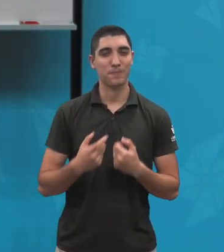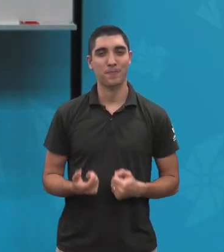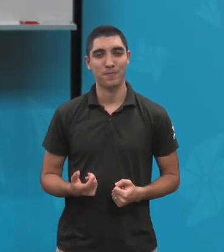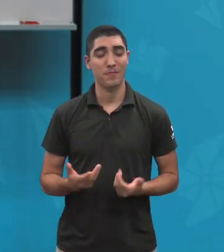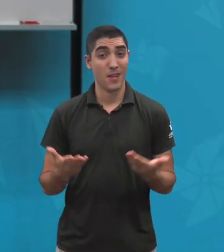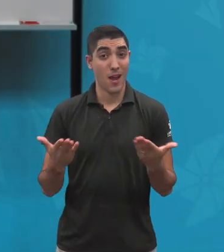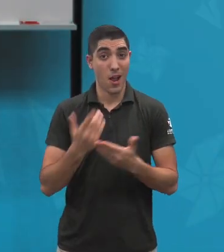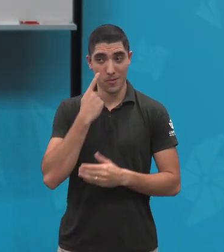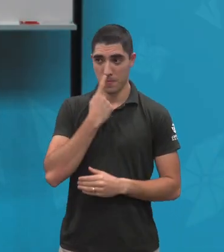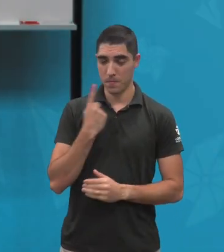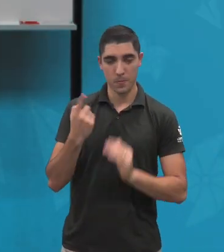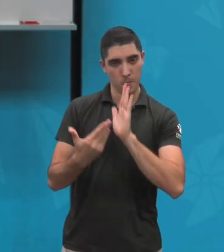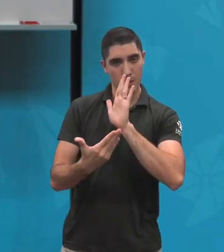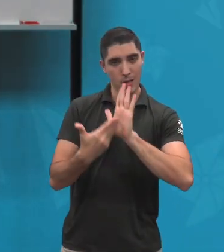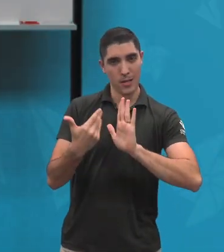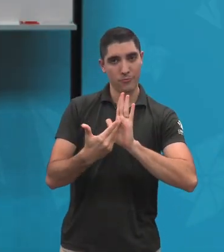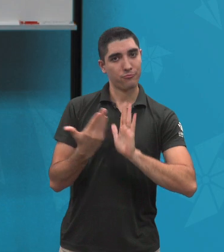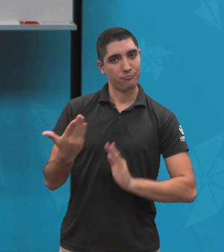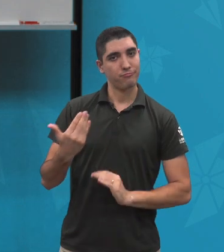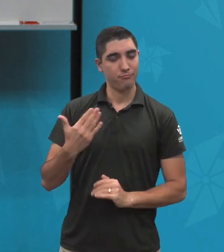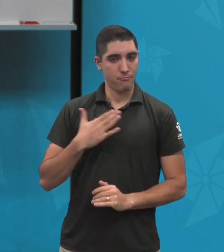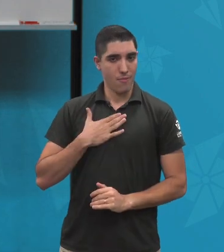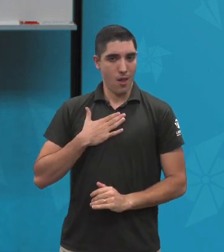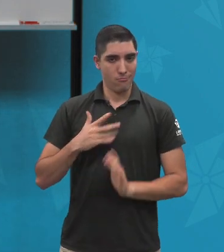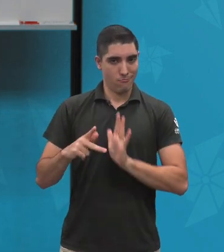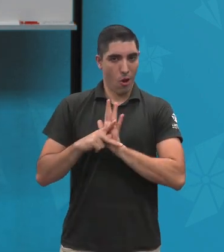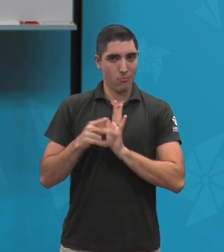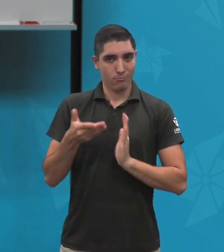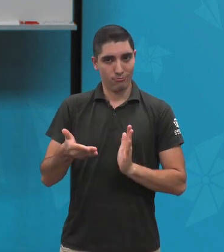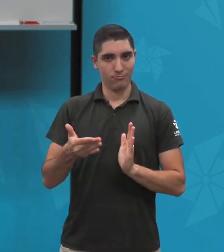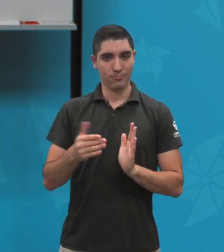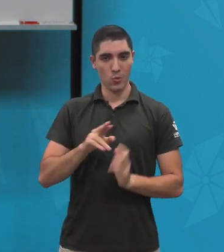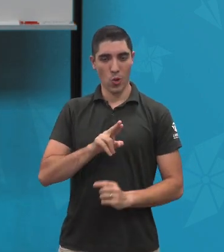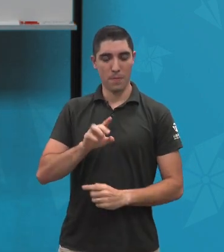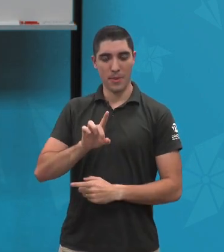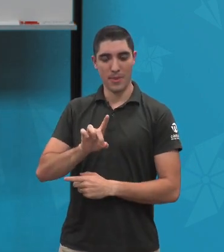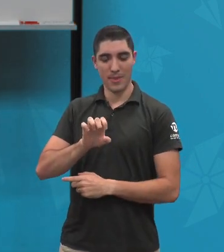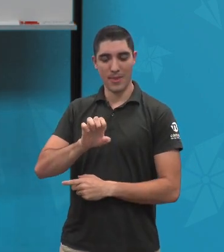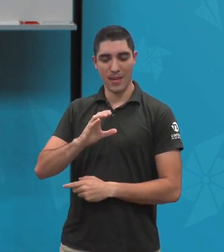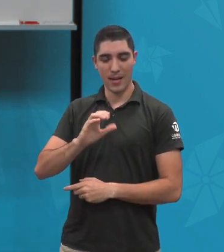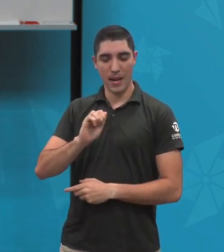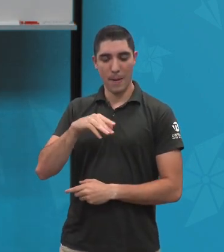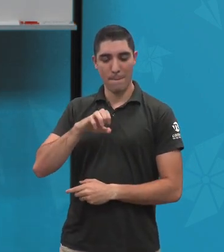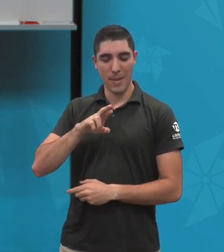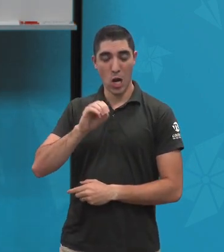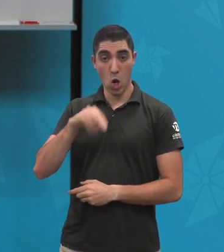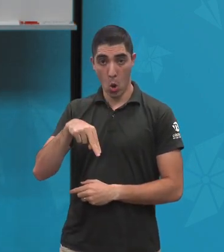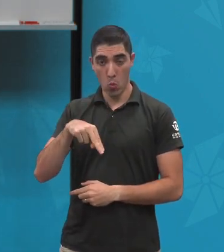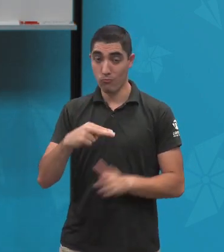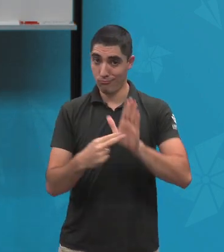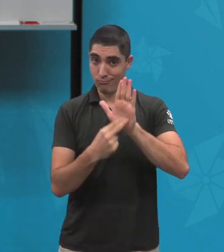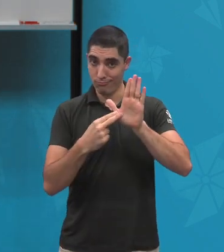Essa é a edição que eu tenho desse Decameron, do Giovanni Boccaccio, né?